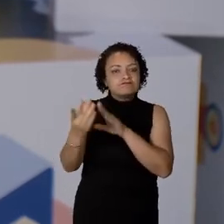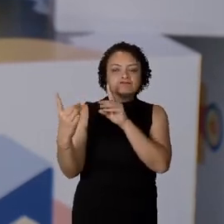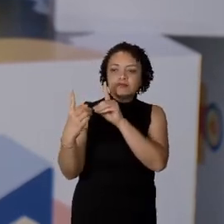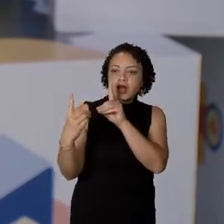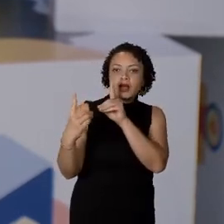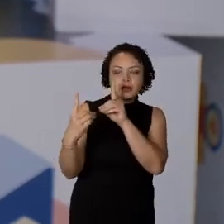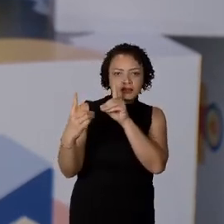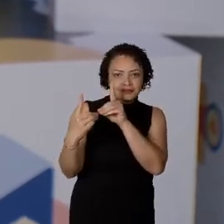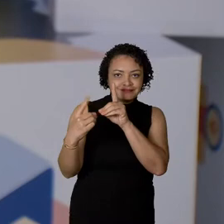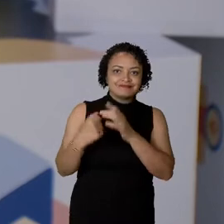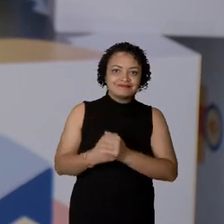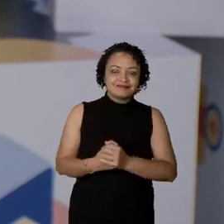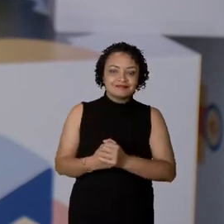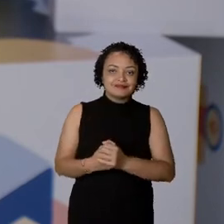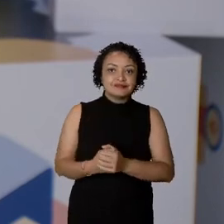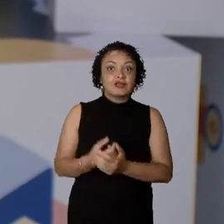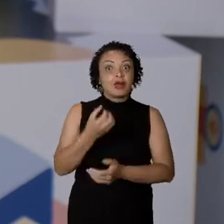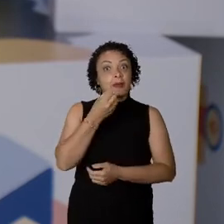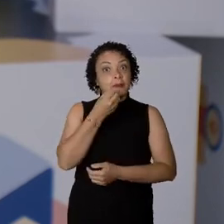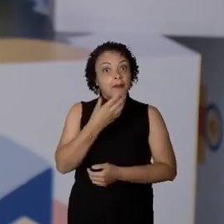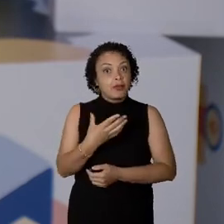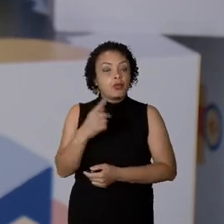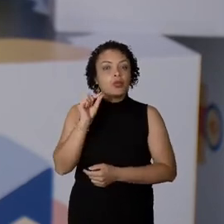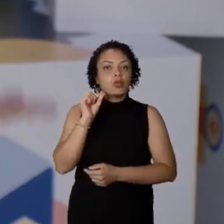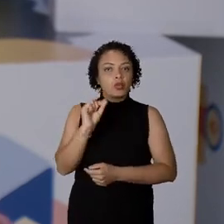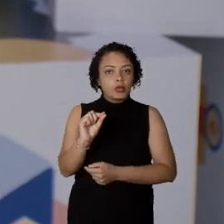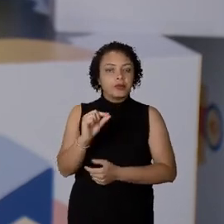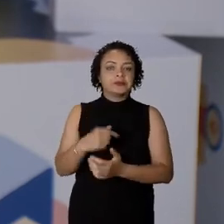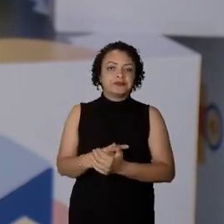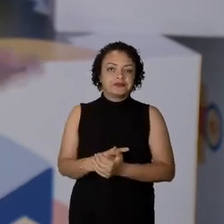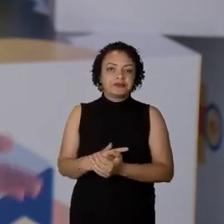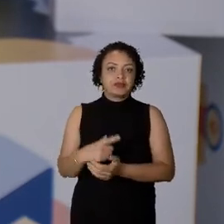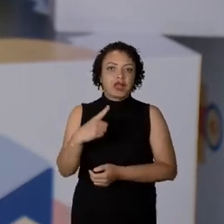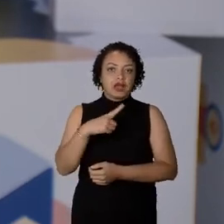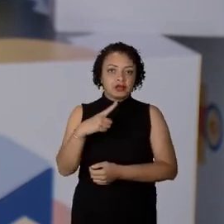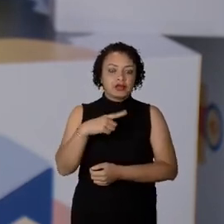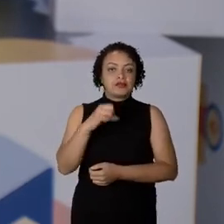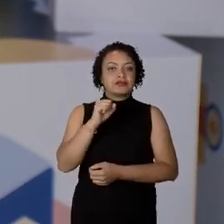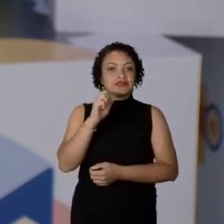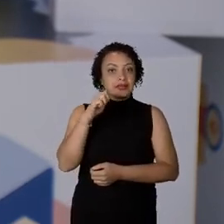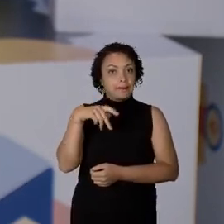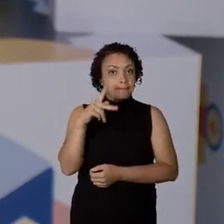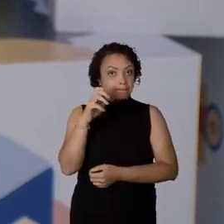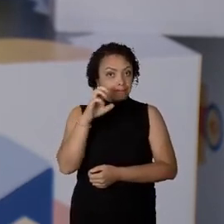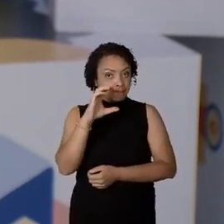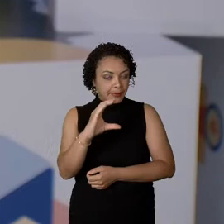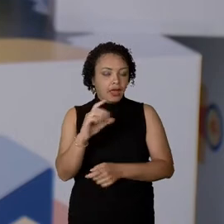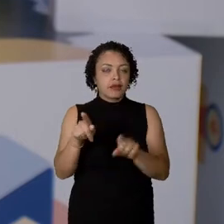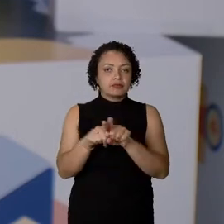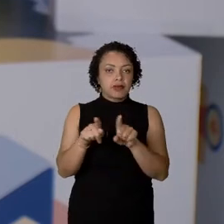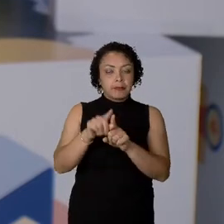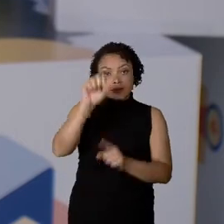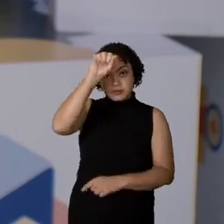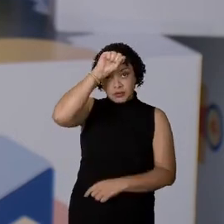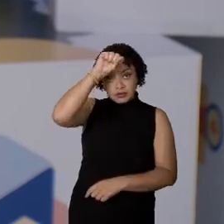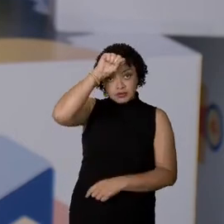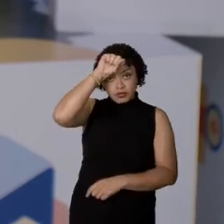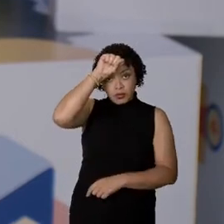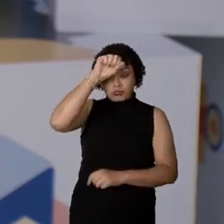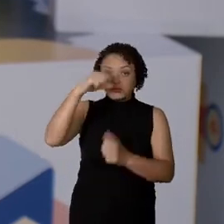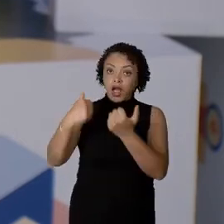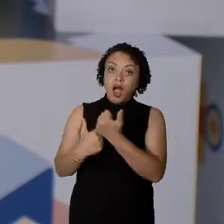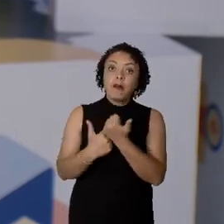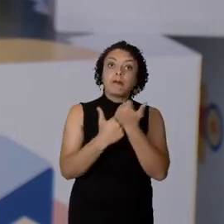do programa, que foi uma busca que fizemos, CEMPEC e Samsung, de apoiar ainda mais os